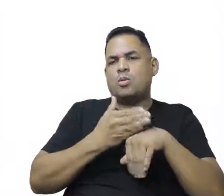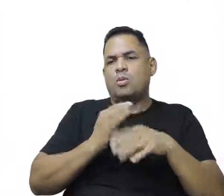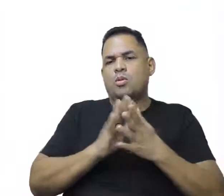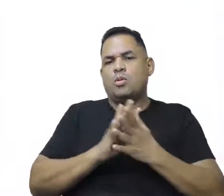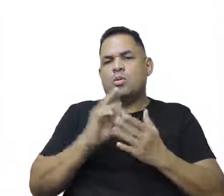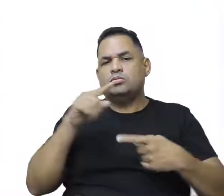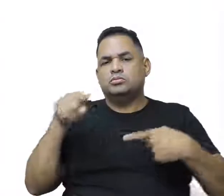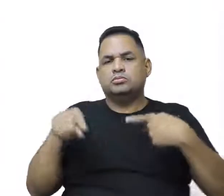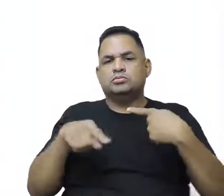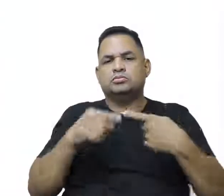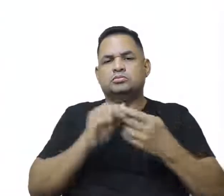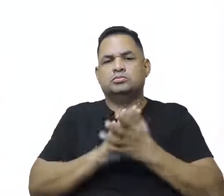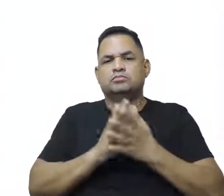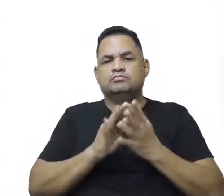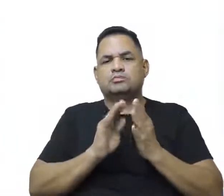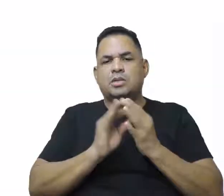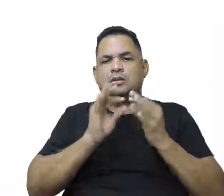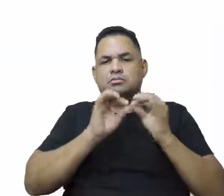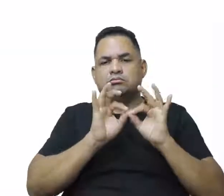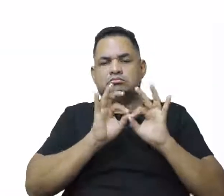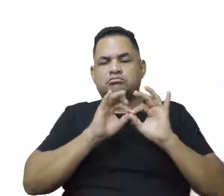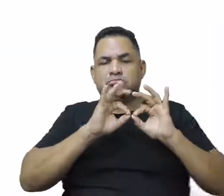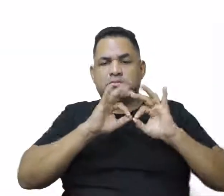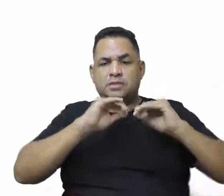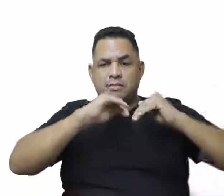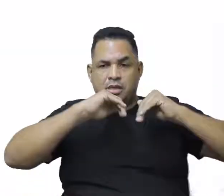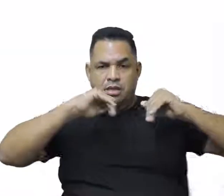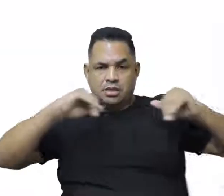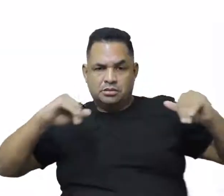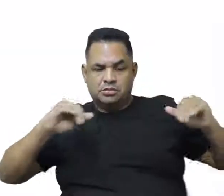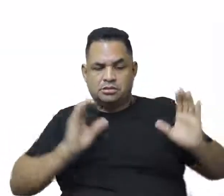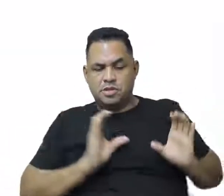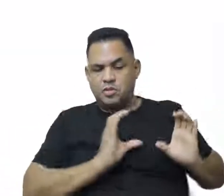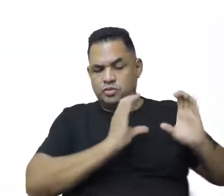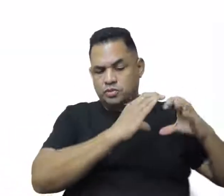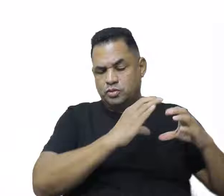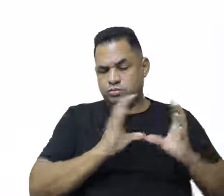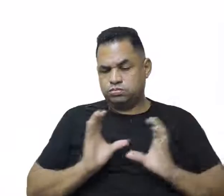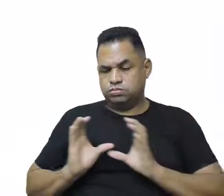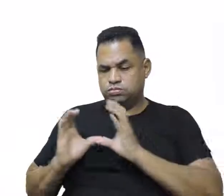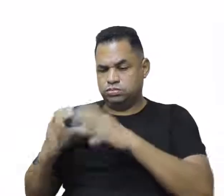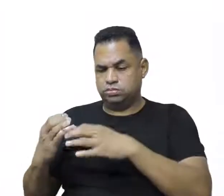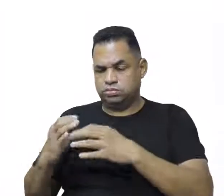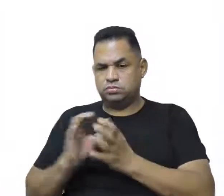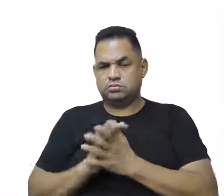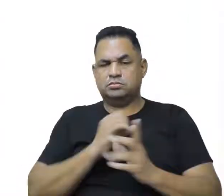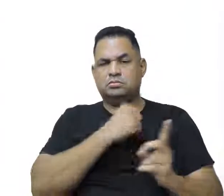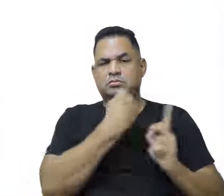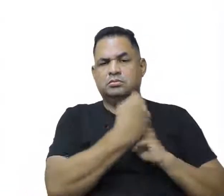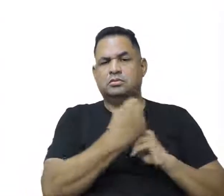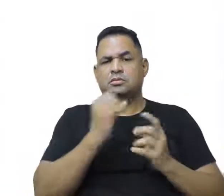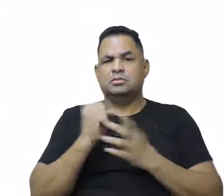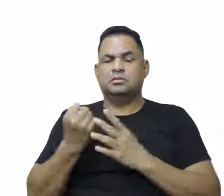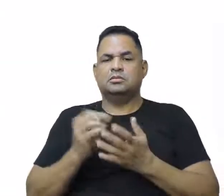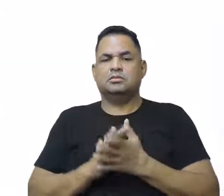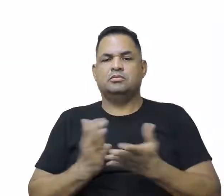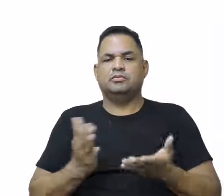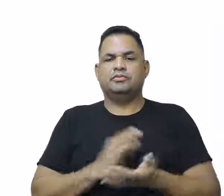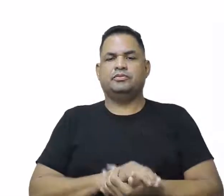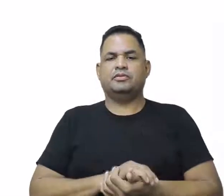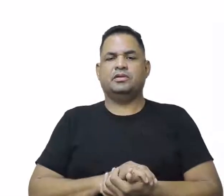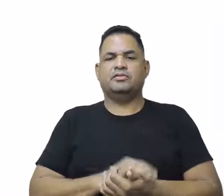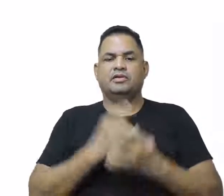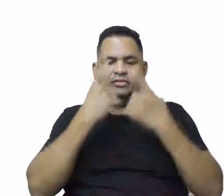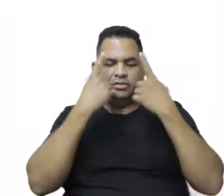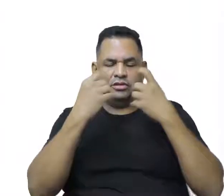cuja finalidade é manter o distanciamento entre as classes sociais. É aquele poder, né, ele fala violência